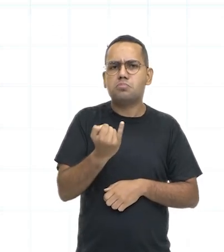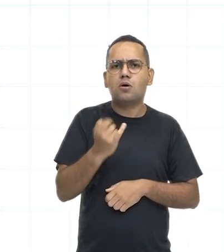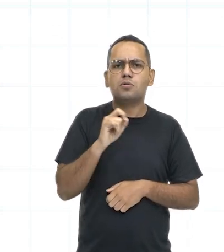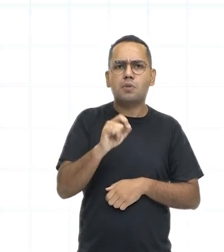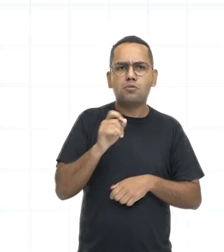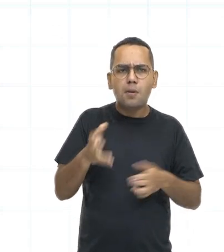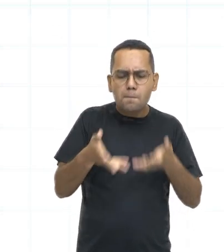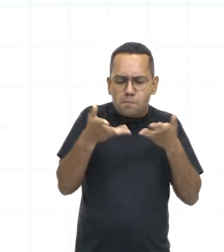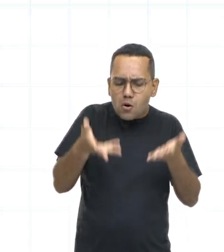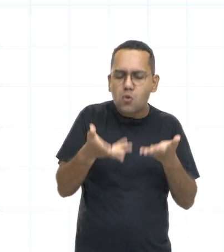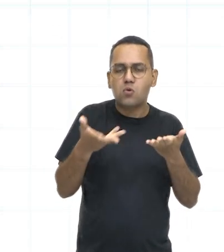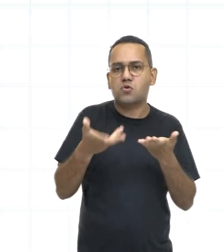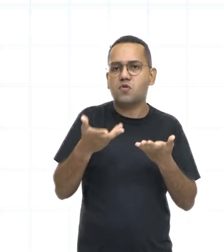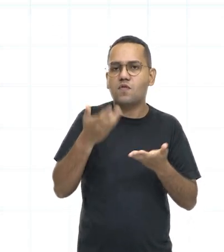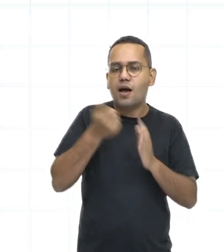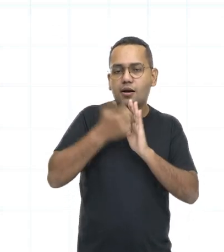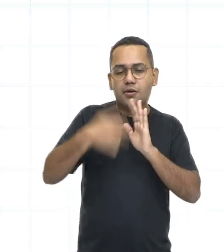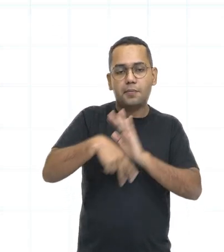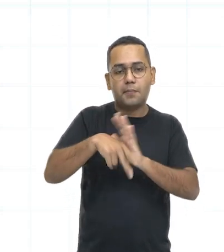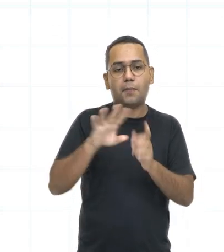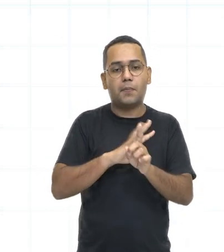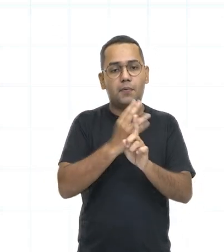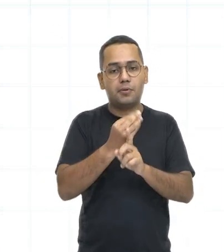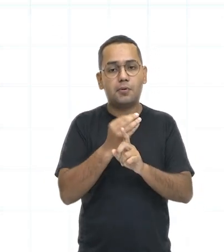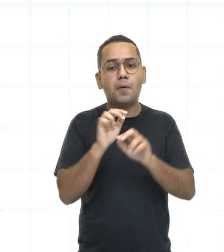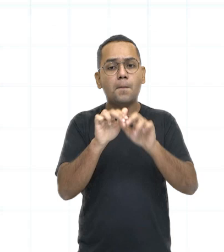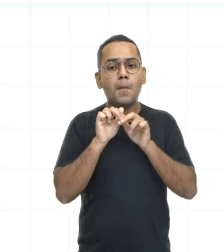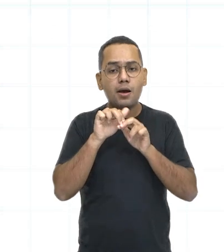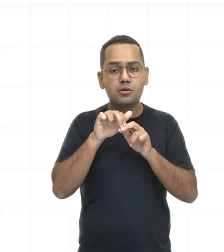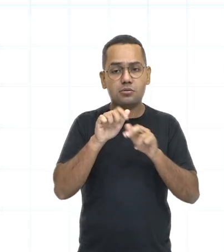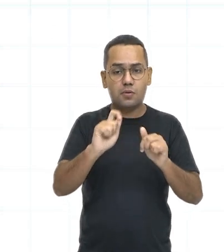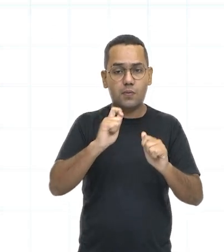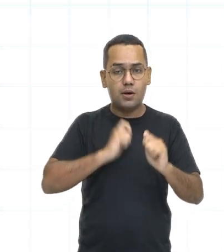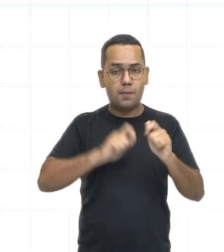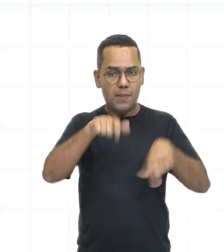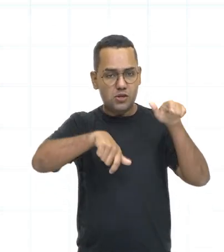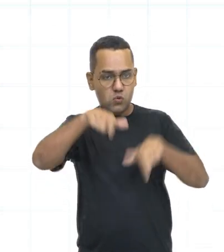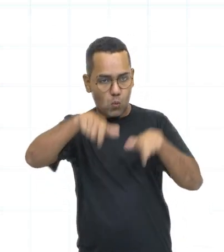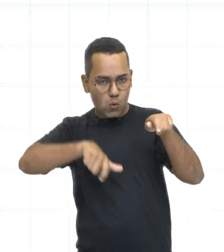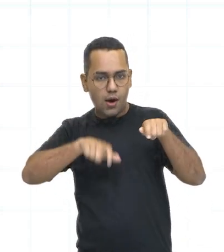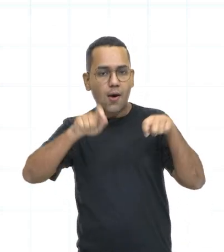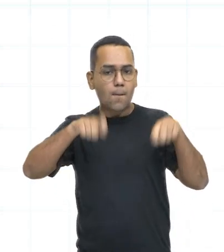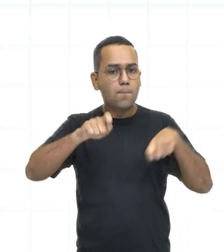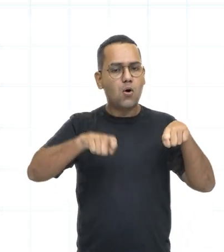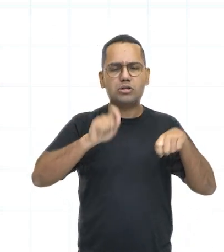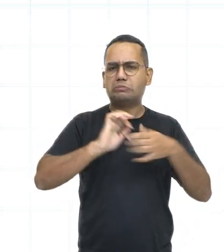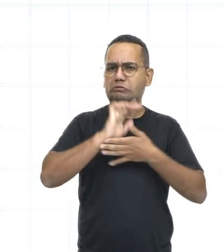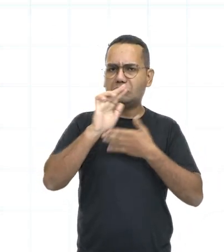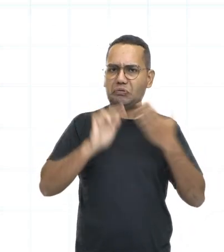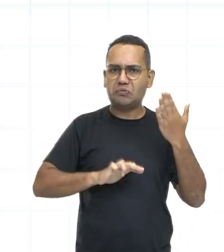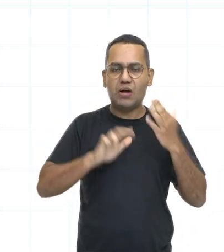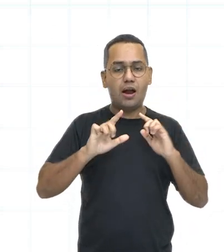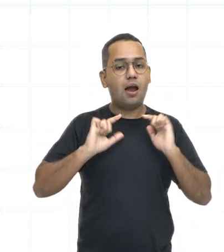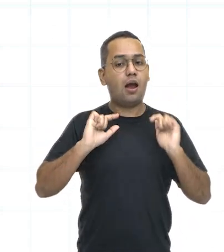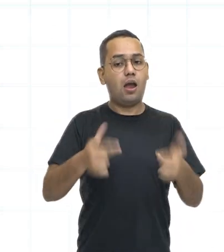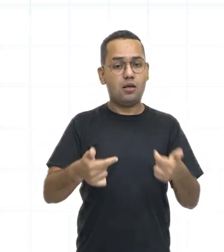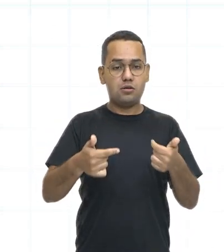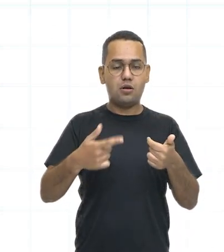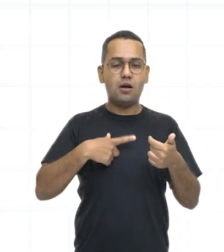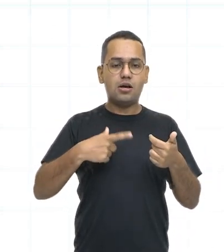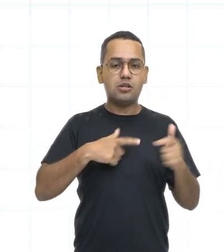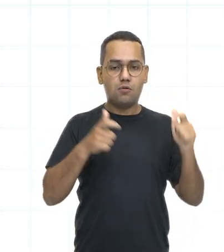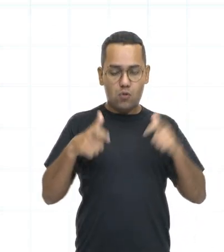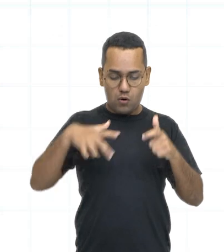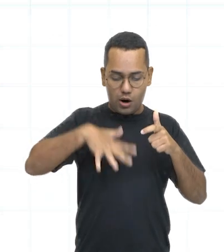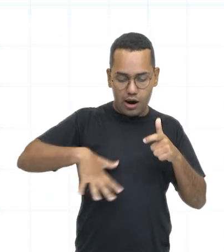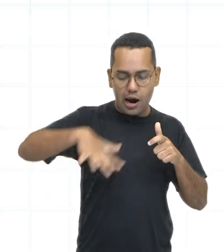prática artística. Elas permitem que os atores explorem as diversas formas de linguagem, transformando o palco em